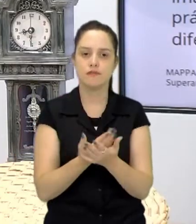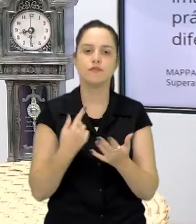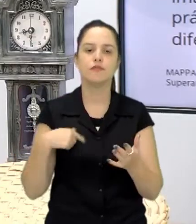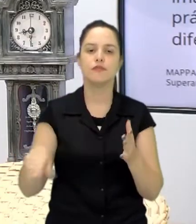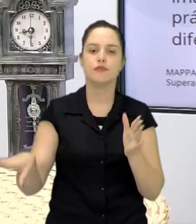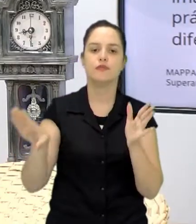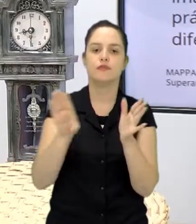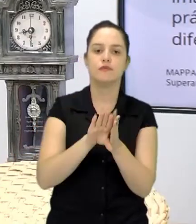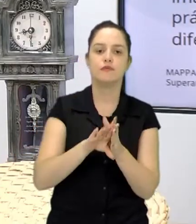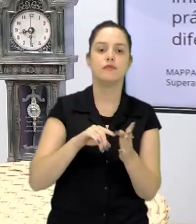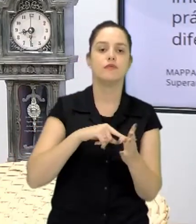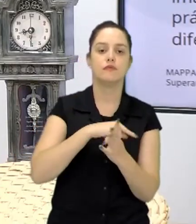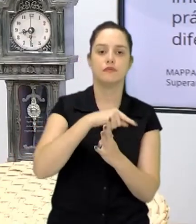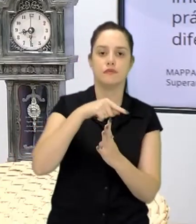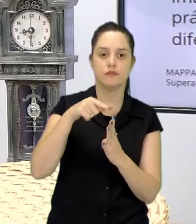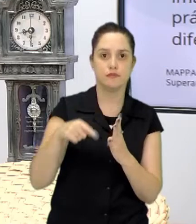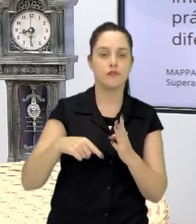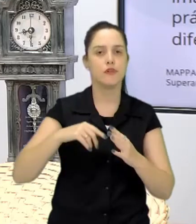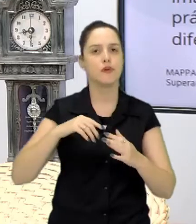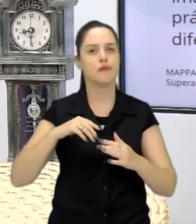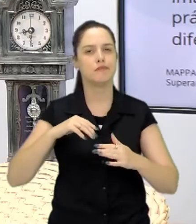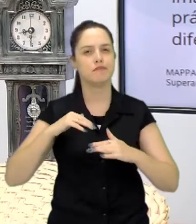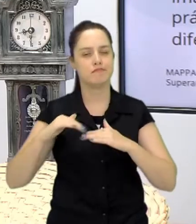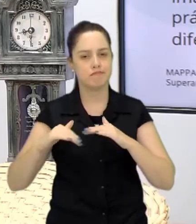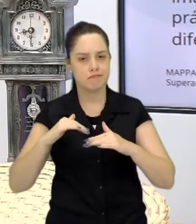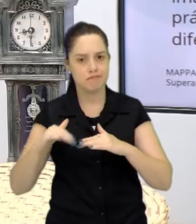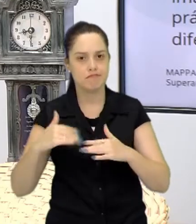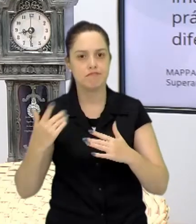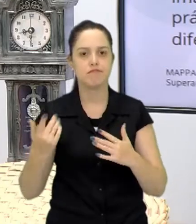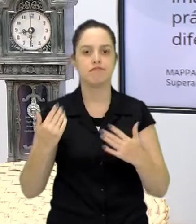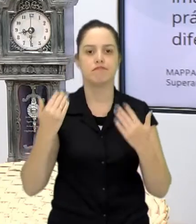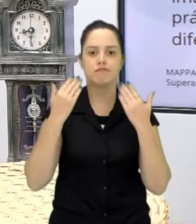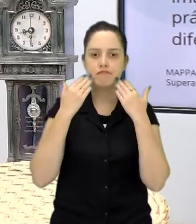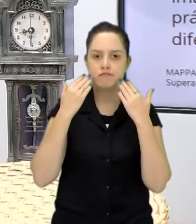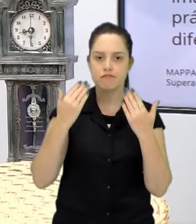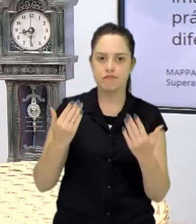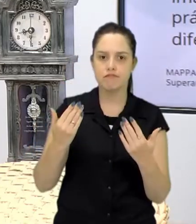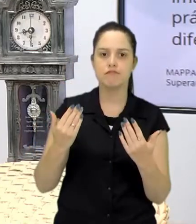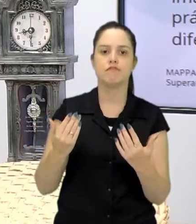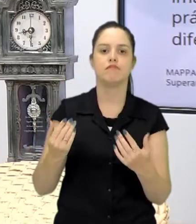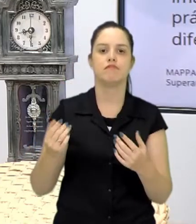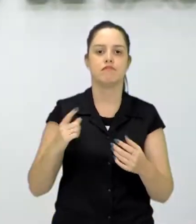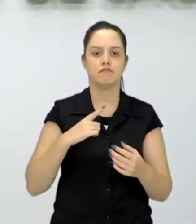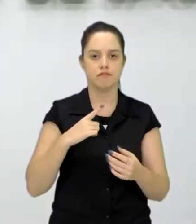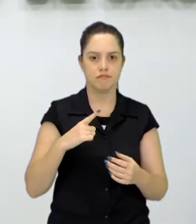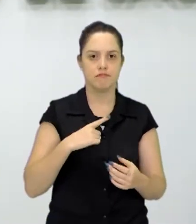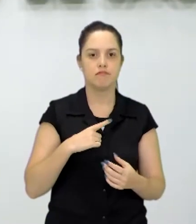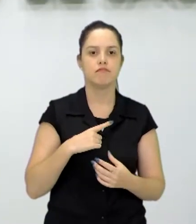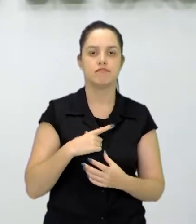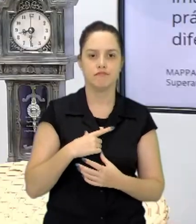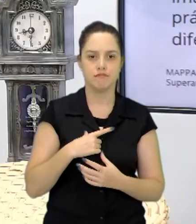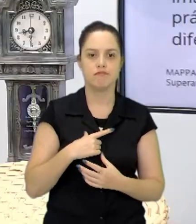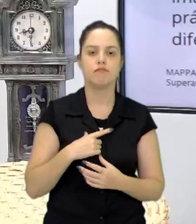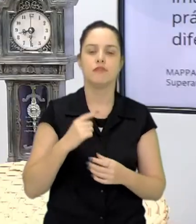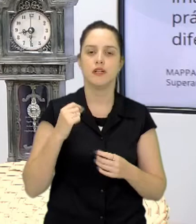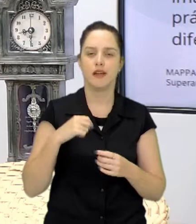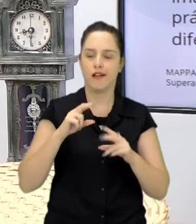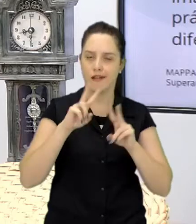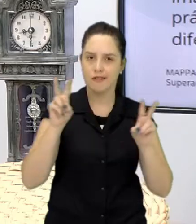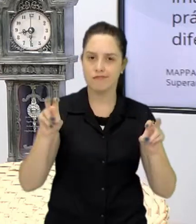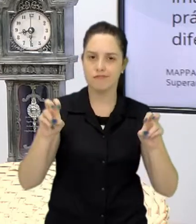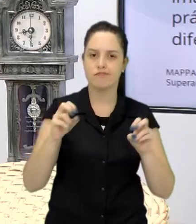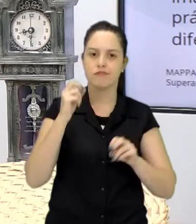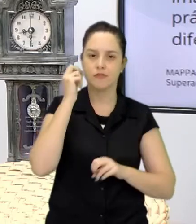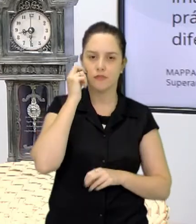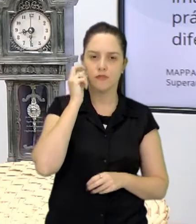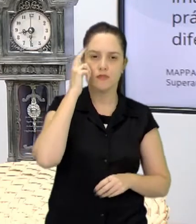tivemos 4 aulas de desenvolvimento, onde nós trabalhamos aqui a questão da cultura, né, professores? Isso. Falamos muito sobre cultura. Eu queria que a